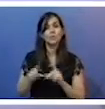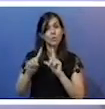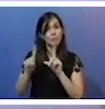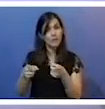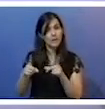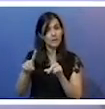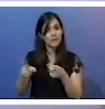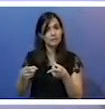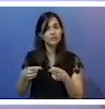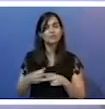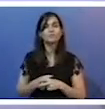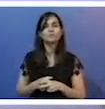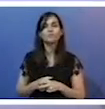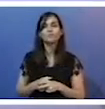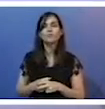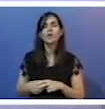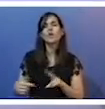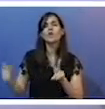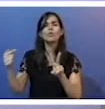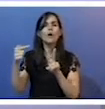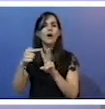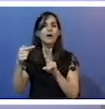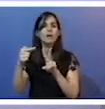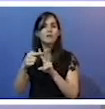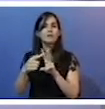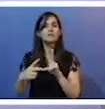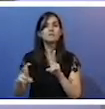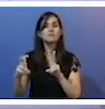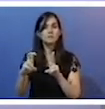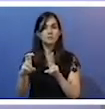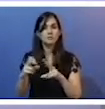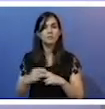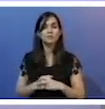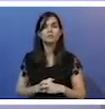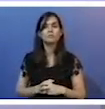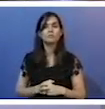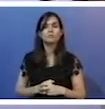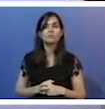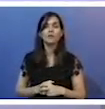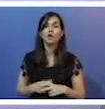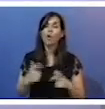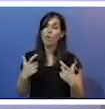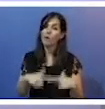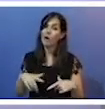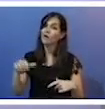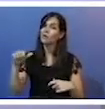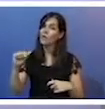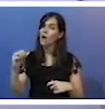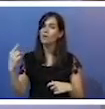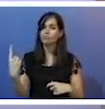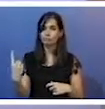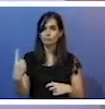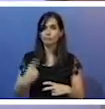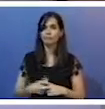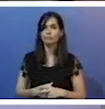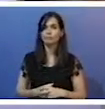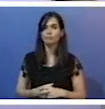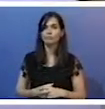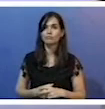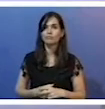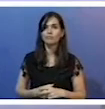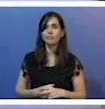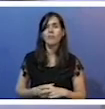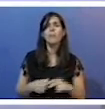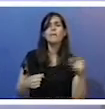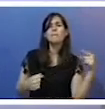no lugar do Raiz de Delta coloca assim no lugar do ar coloca um vai fazer grande sinal menos com menos vai dar